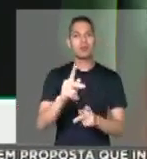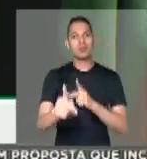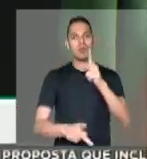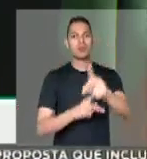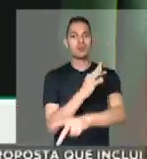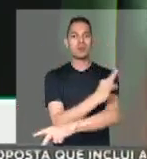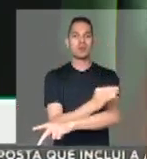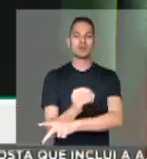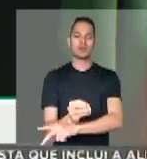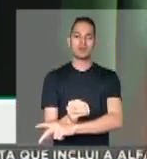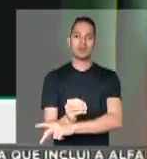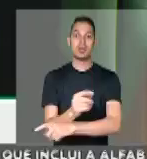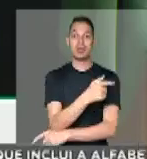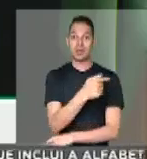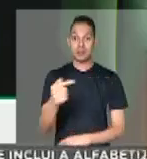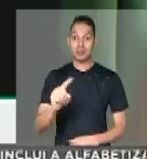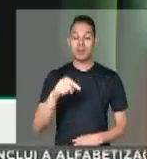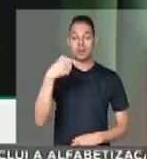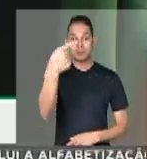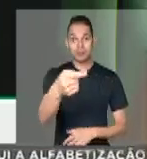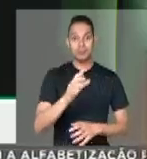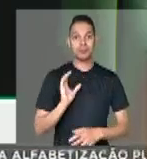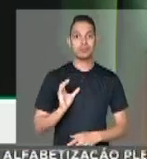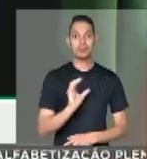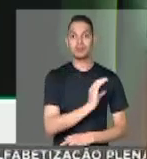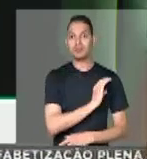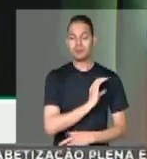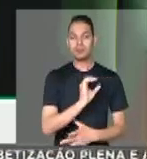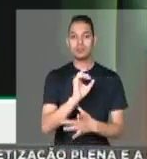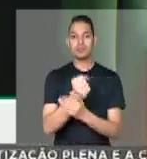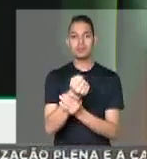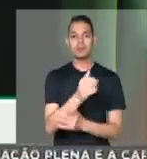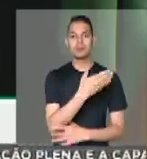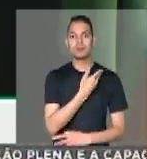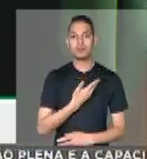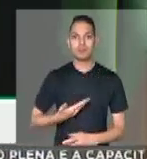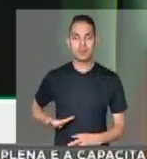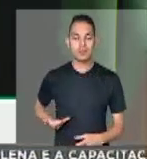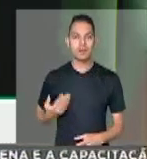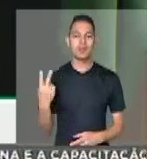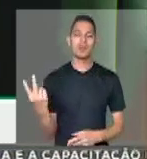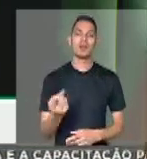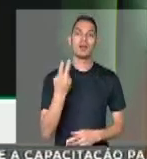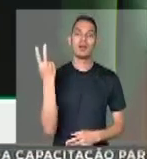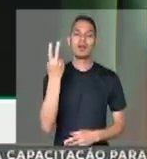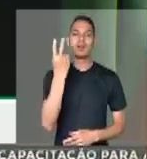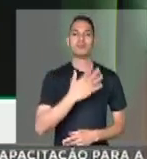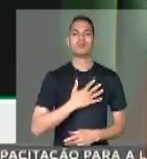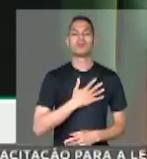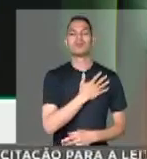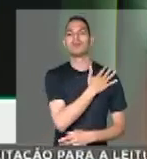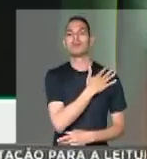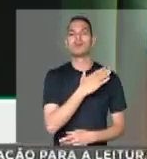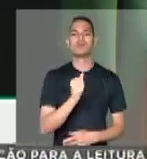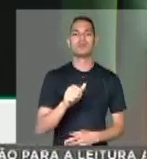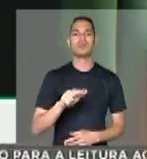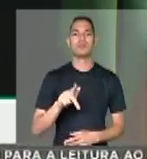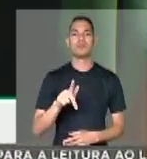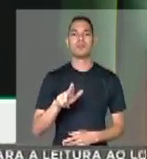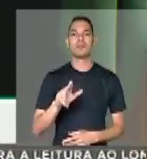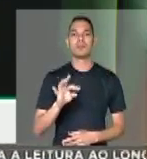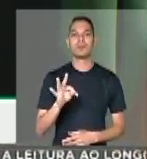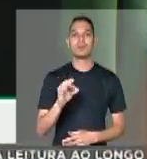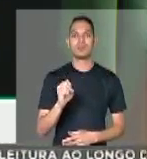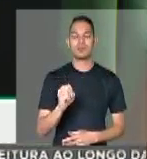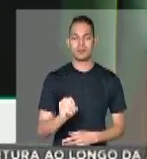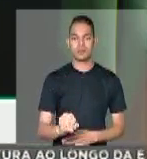semana que vem, na Comissão de Segurança Pública, presidida pelo valoroso deputado federal Capitão Augusto, do nosso partido,